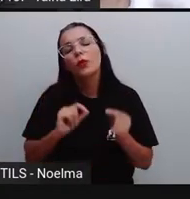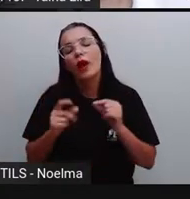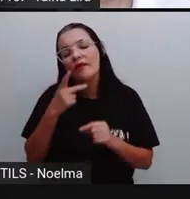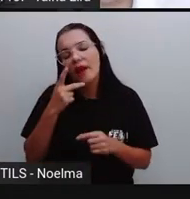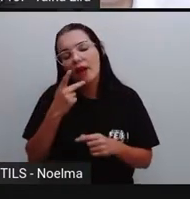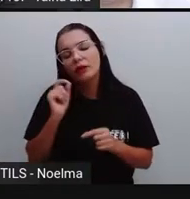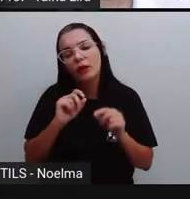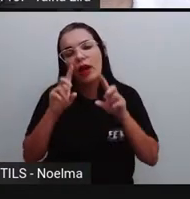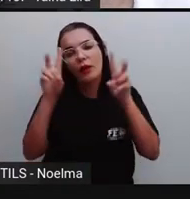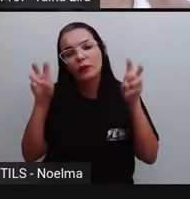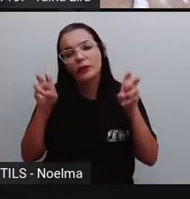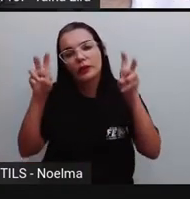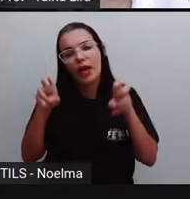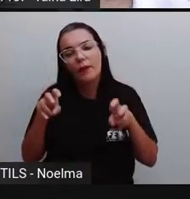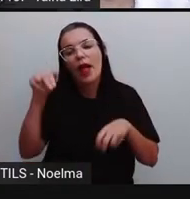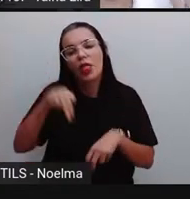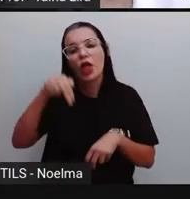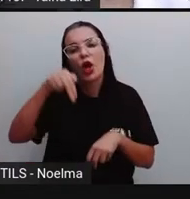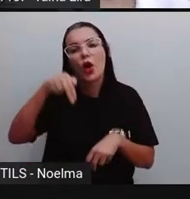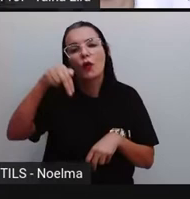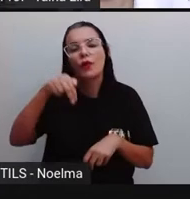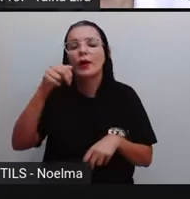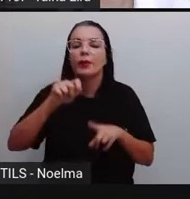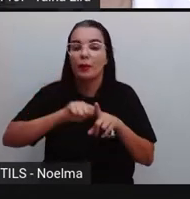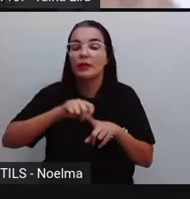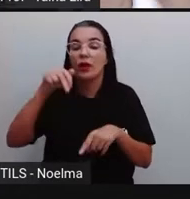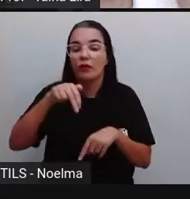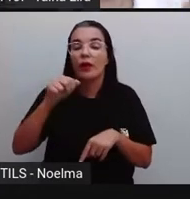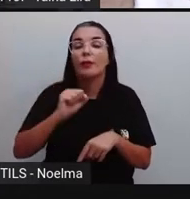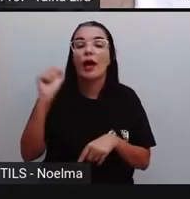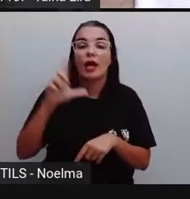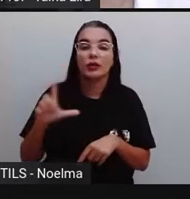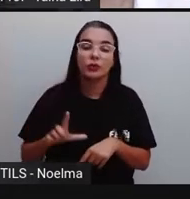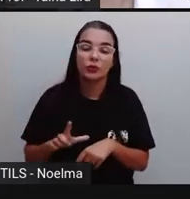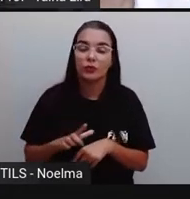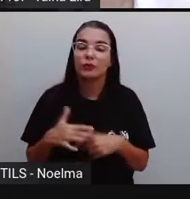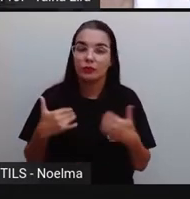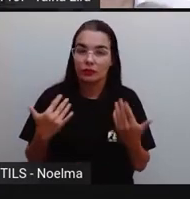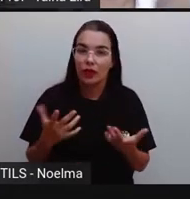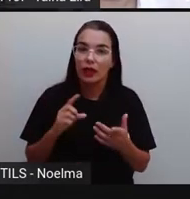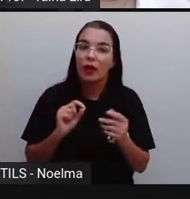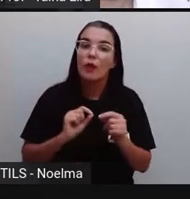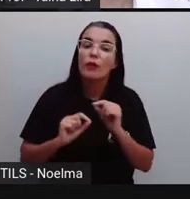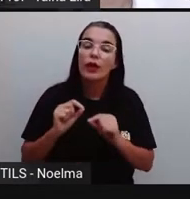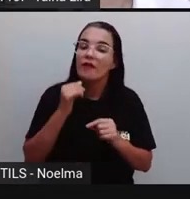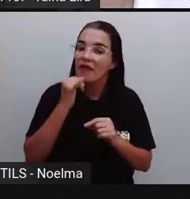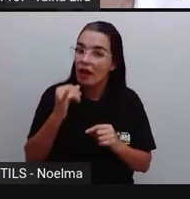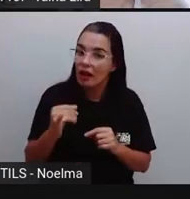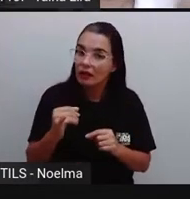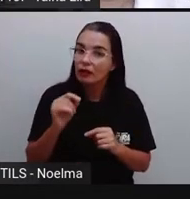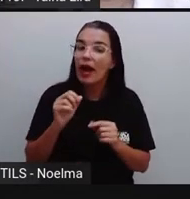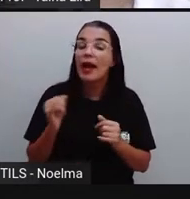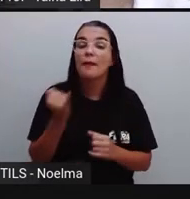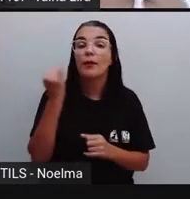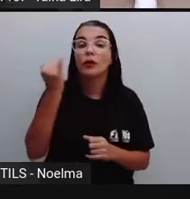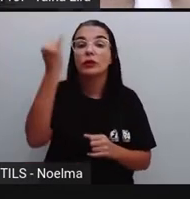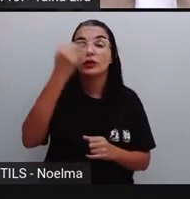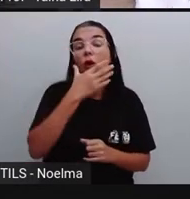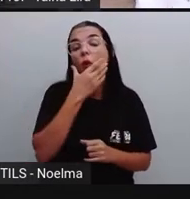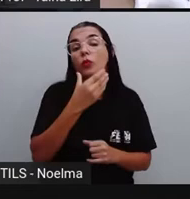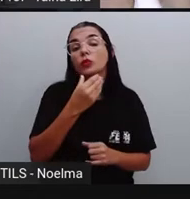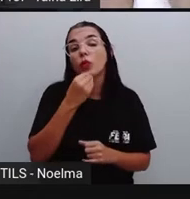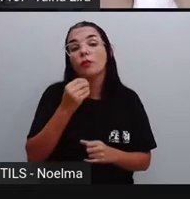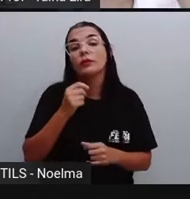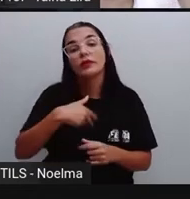Falando sobre esta campanha. Então, não está vendendo um produto, mas está falando, né, da importância para os homens, né,